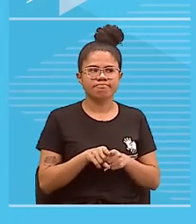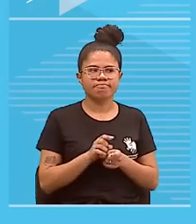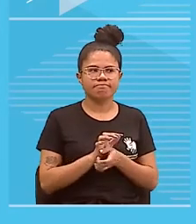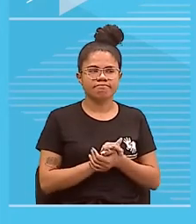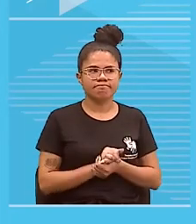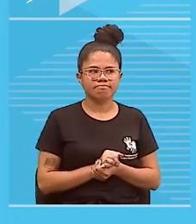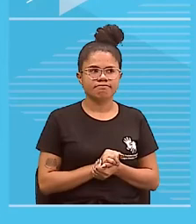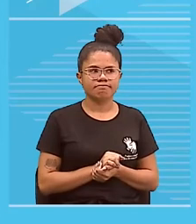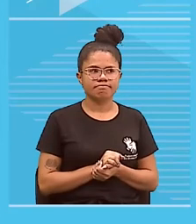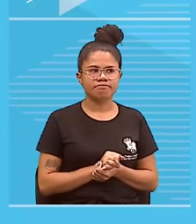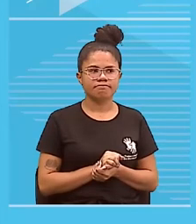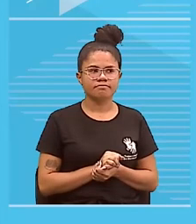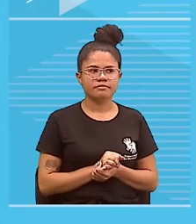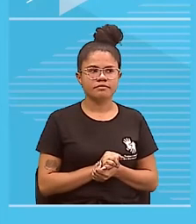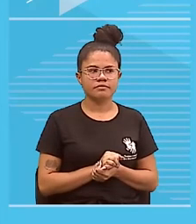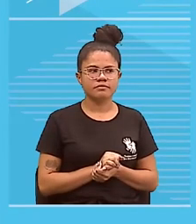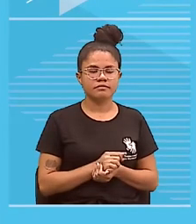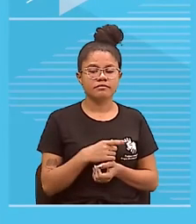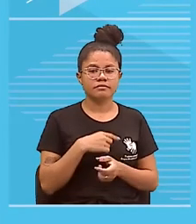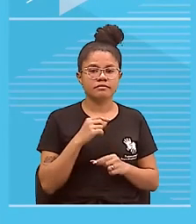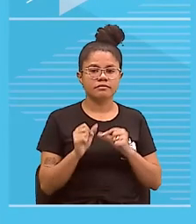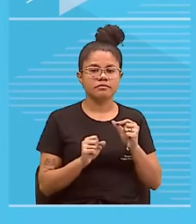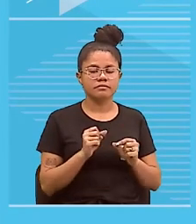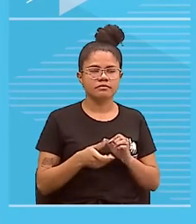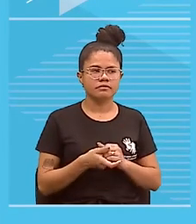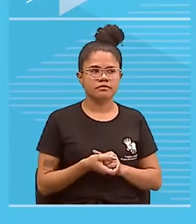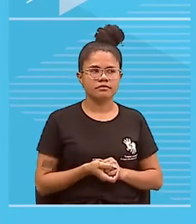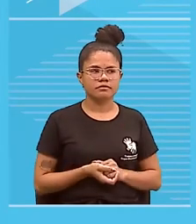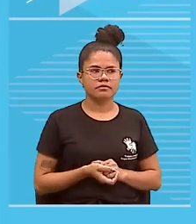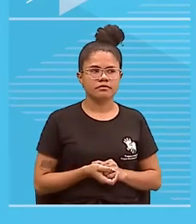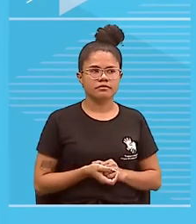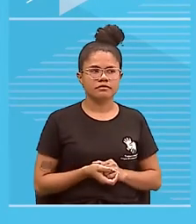estrutural Tem o quê que embaixo